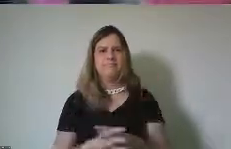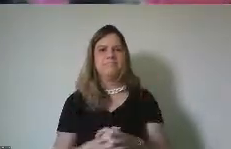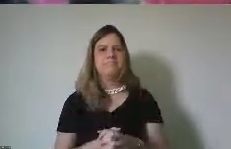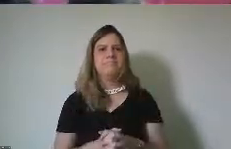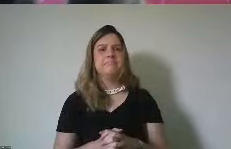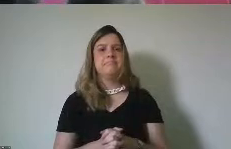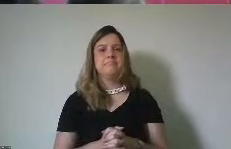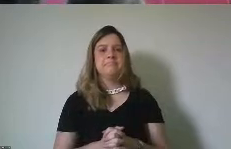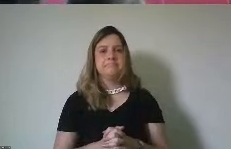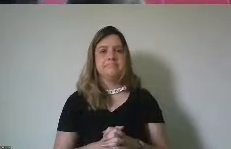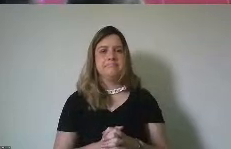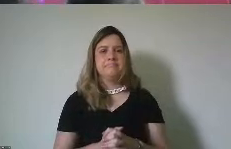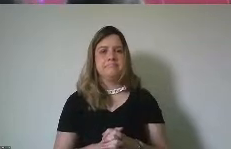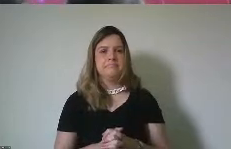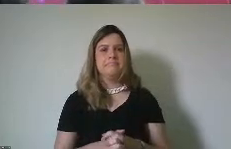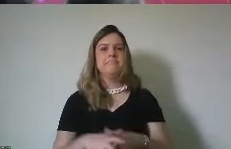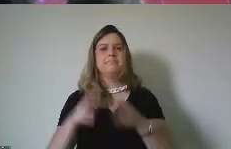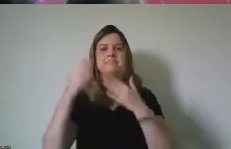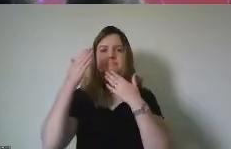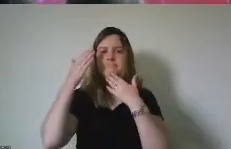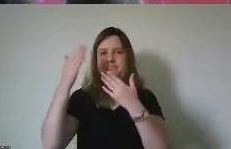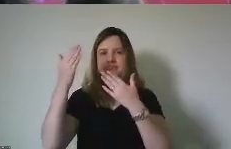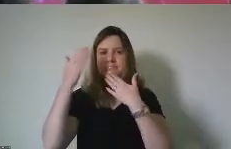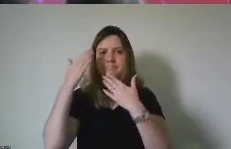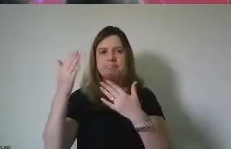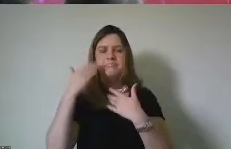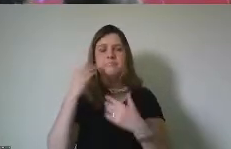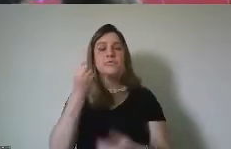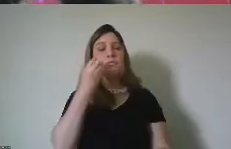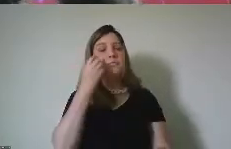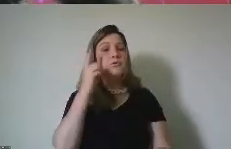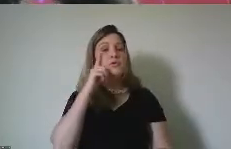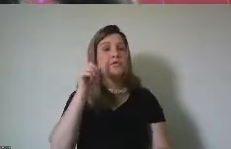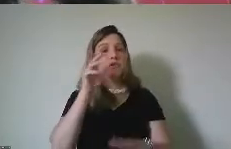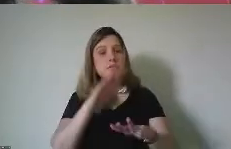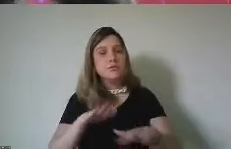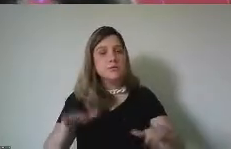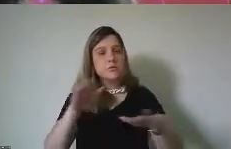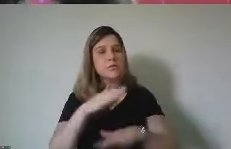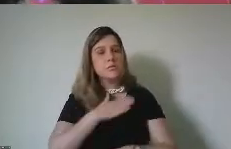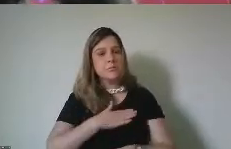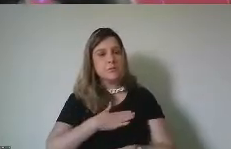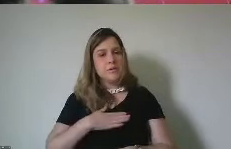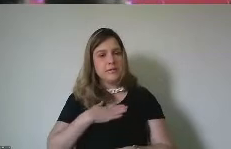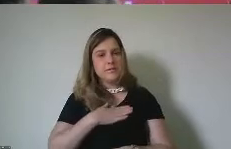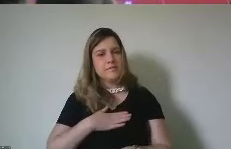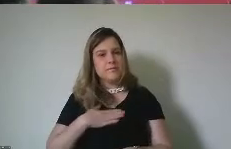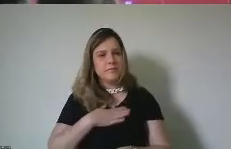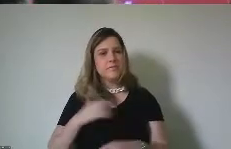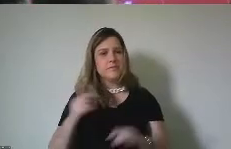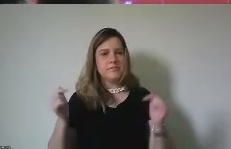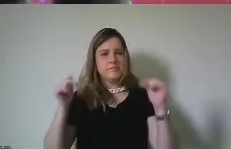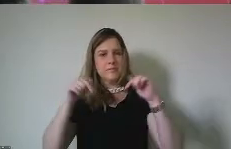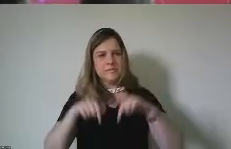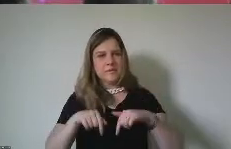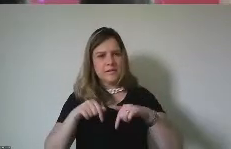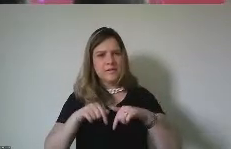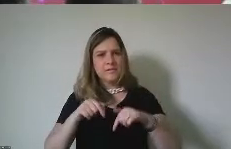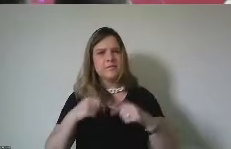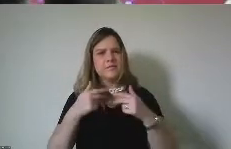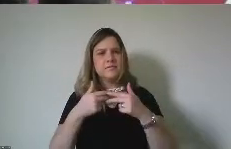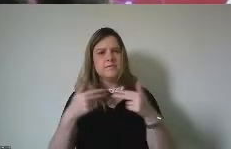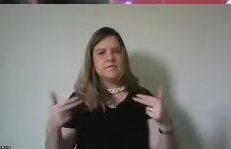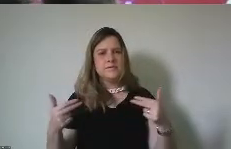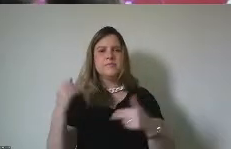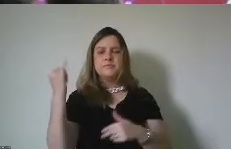Obrigado Bruno Obrigado Bruno gente muito bom dia a todos foi um prazer enorme estou aqui com vocês representando a PSR queria fazer um agradecimento especial